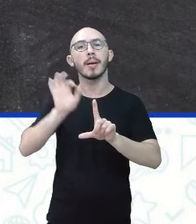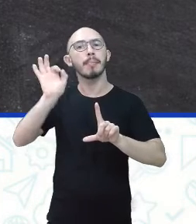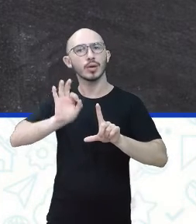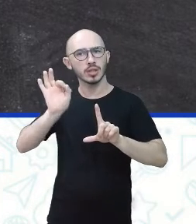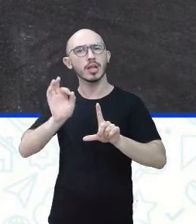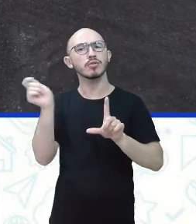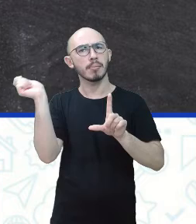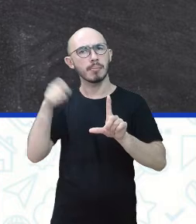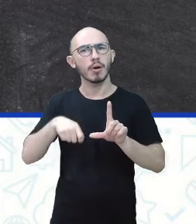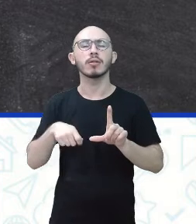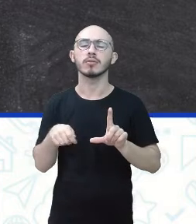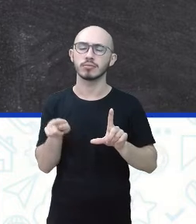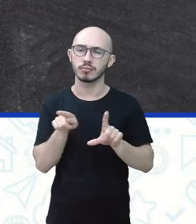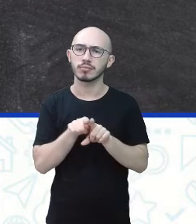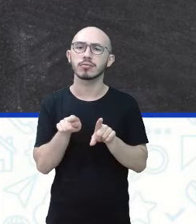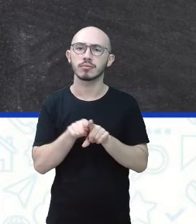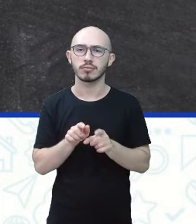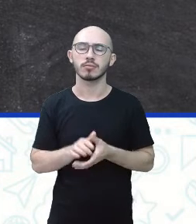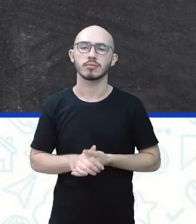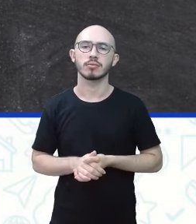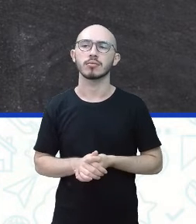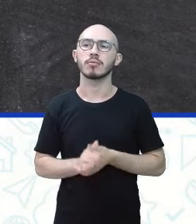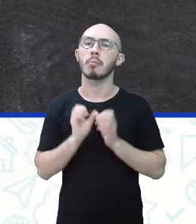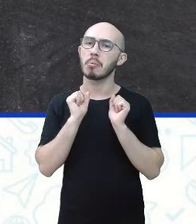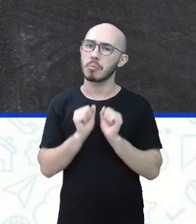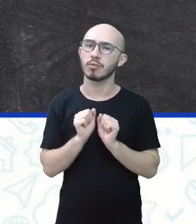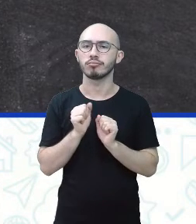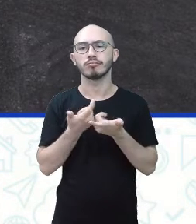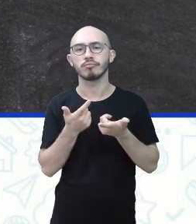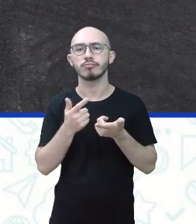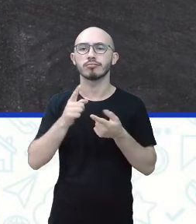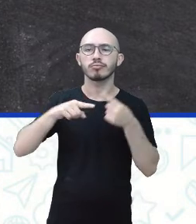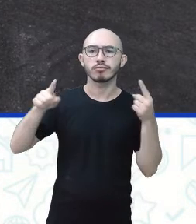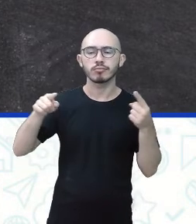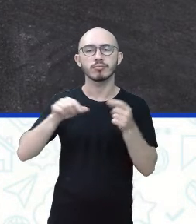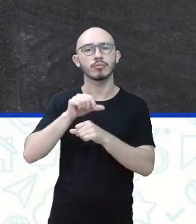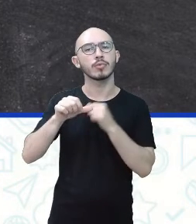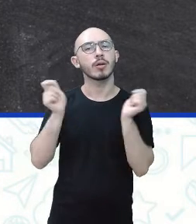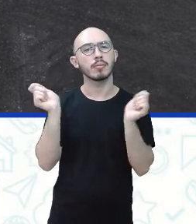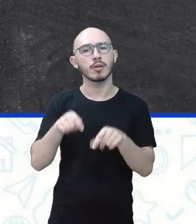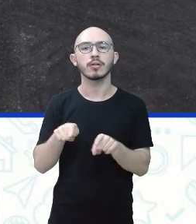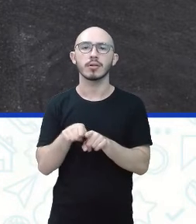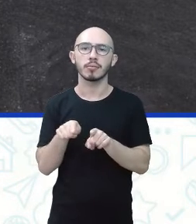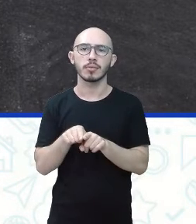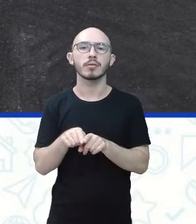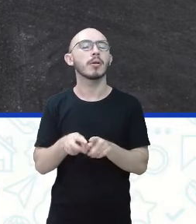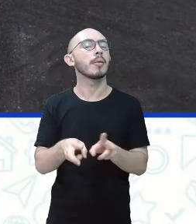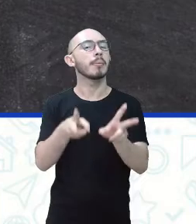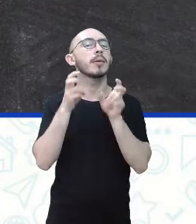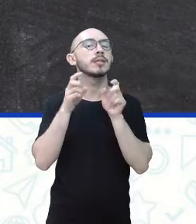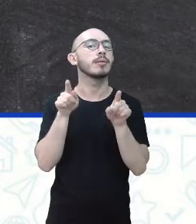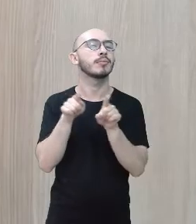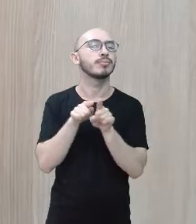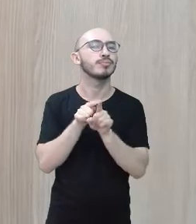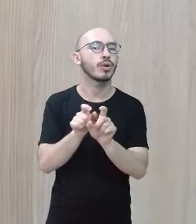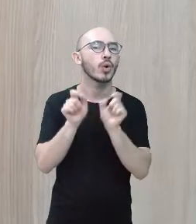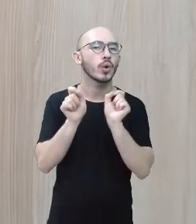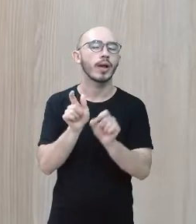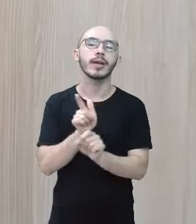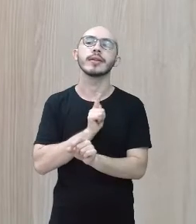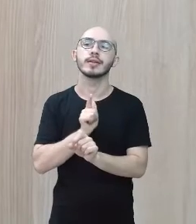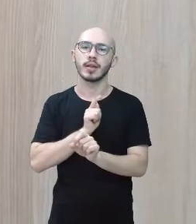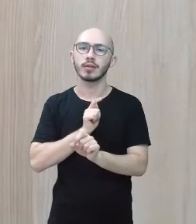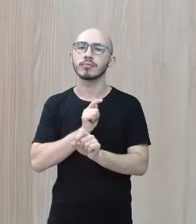uma frequência relativa, certo? E a gente pode começar a variar essas questões e pode notar também que